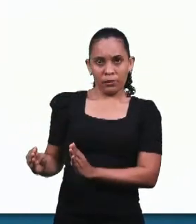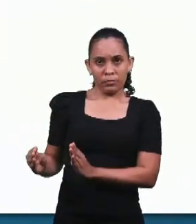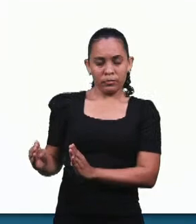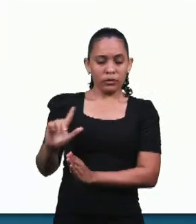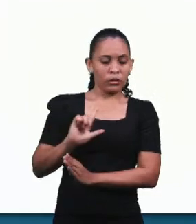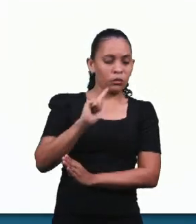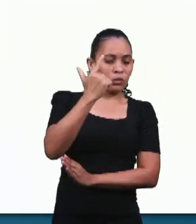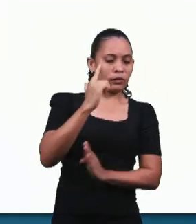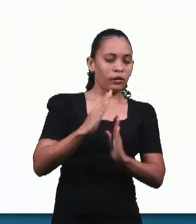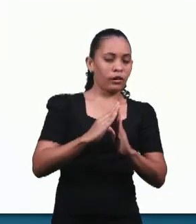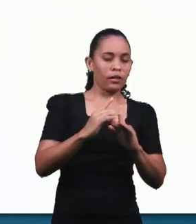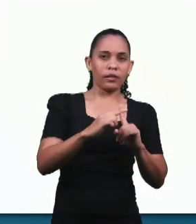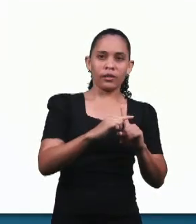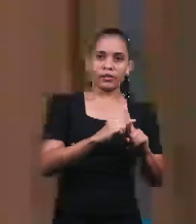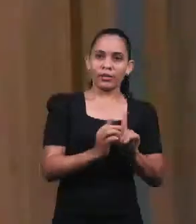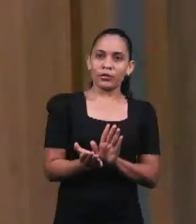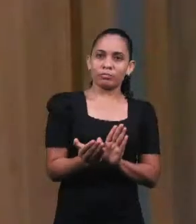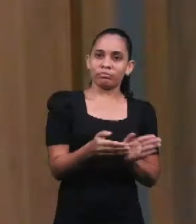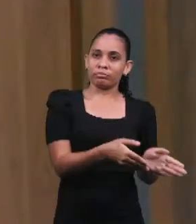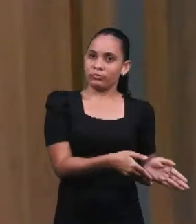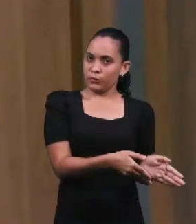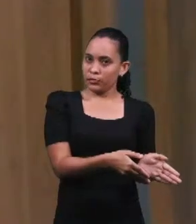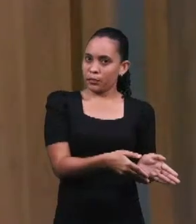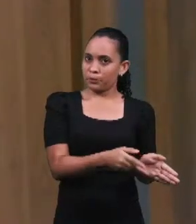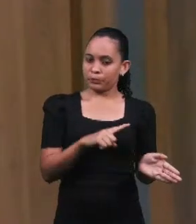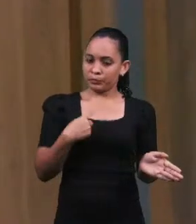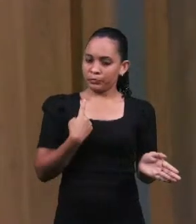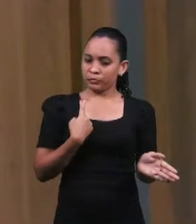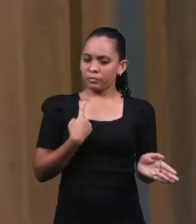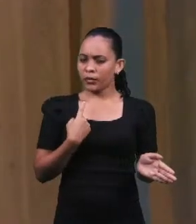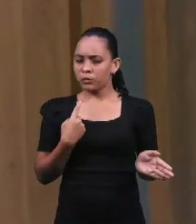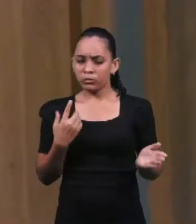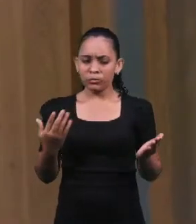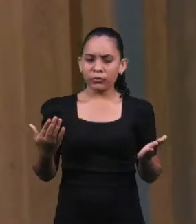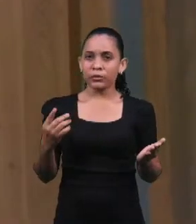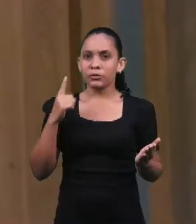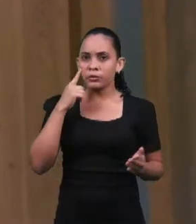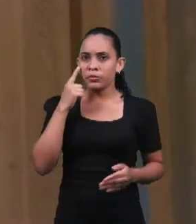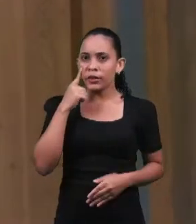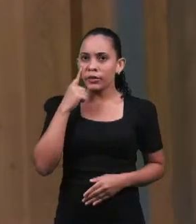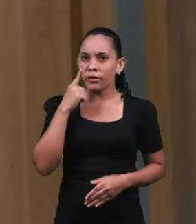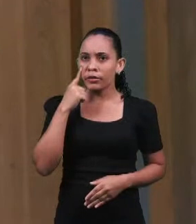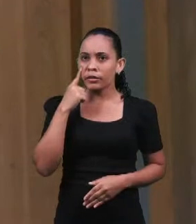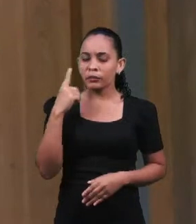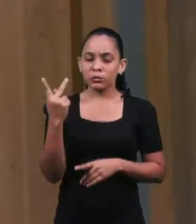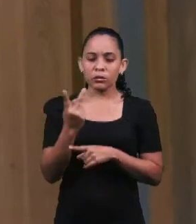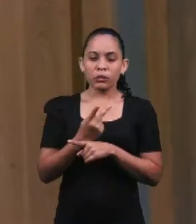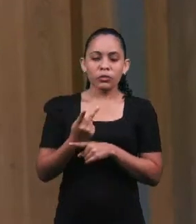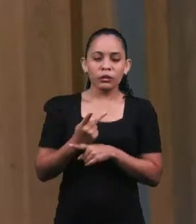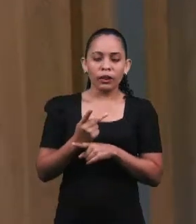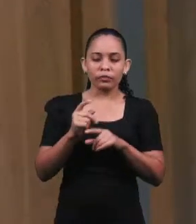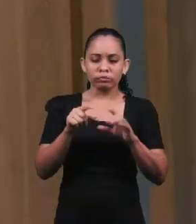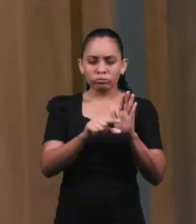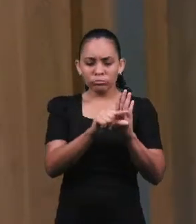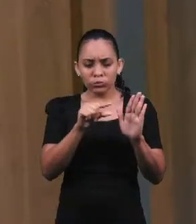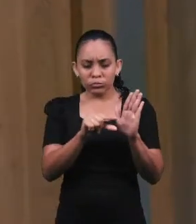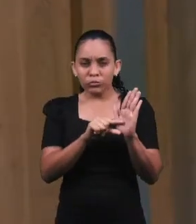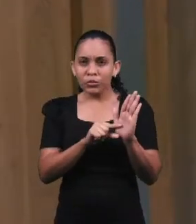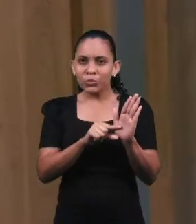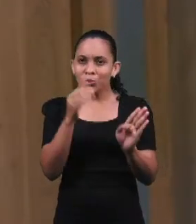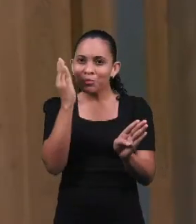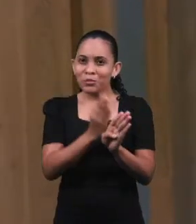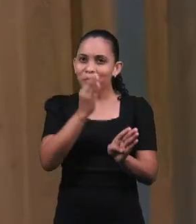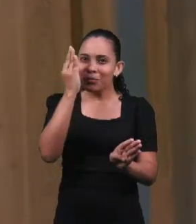né? Então nós vamos para identificar aqui o Pai, o Filho e o Espírito Santo. Quem vai nos dar essa resposta é